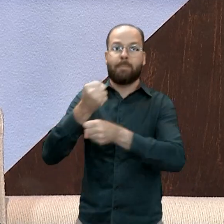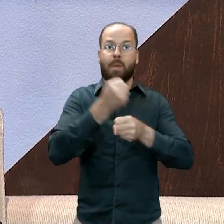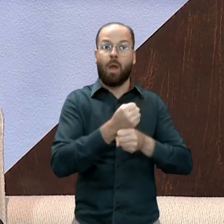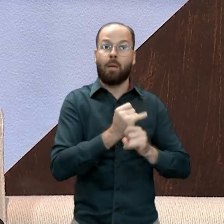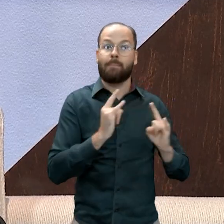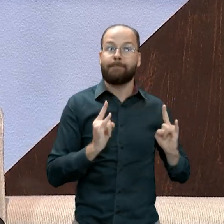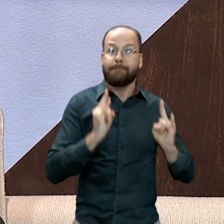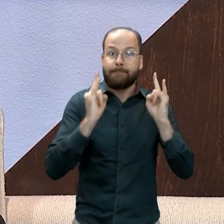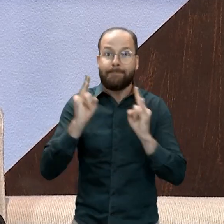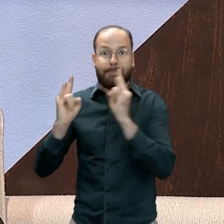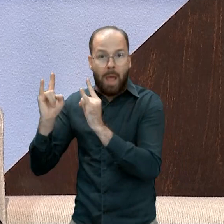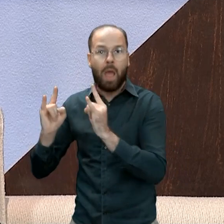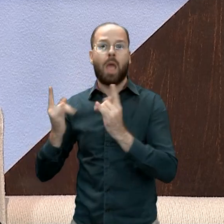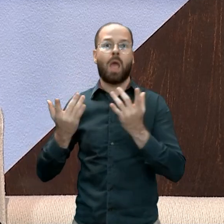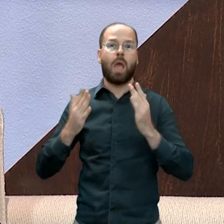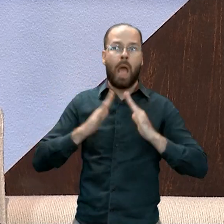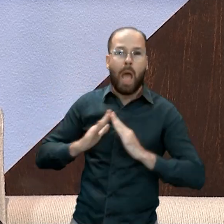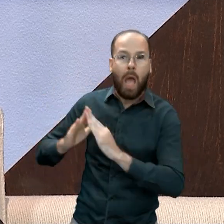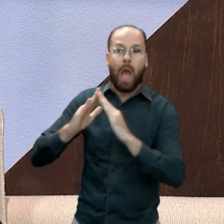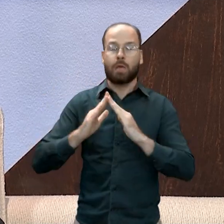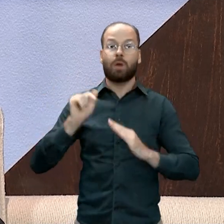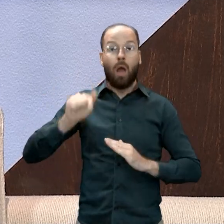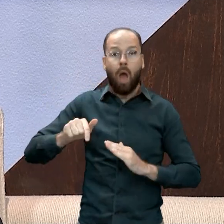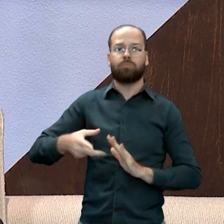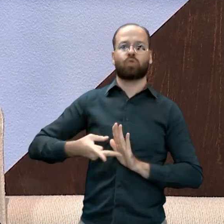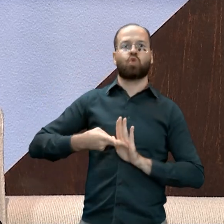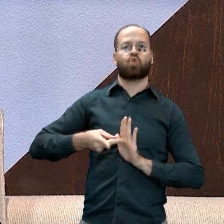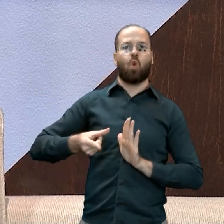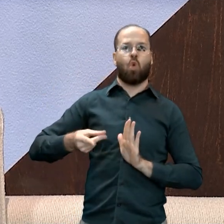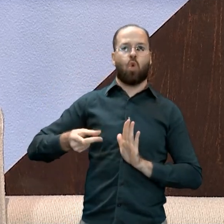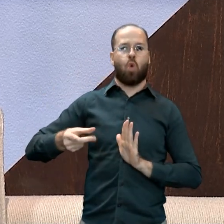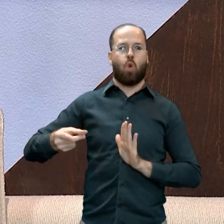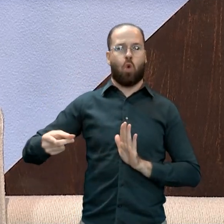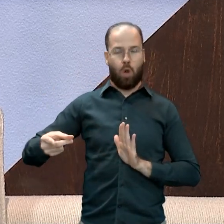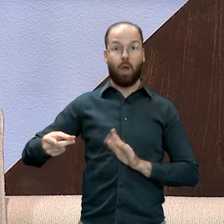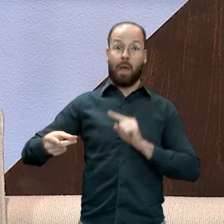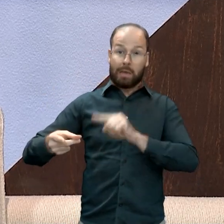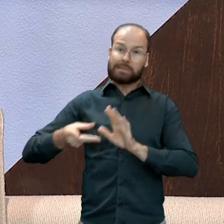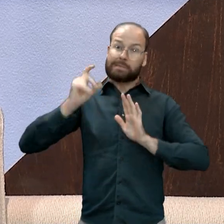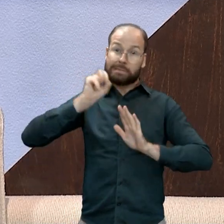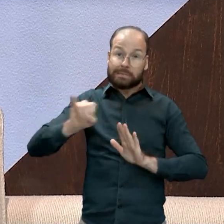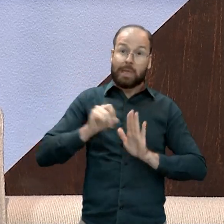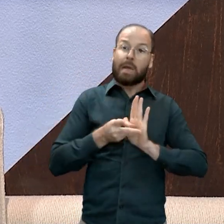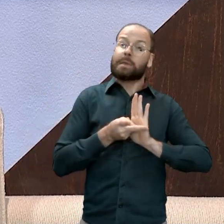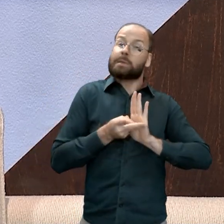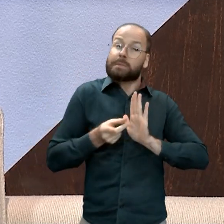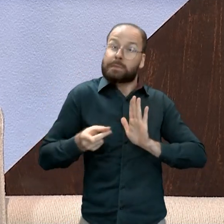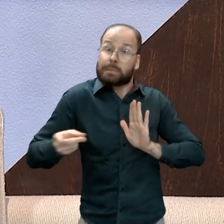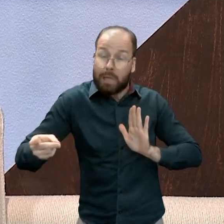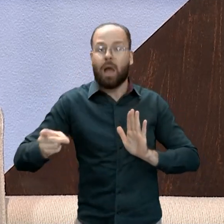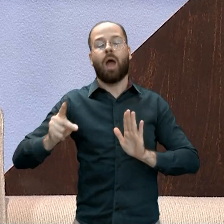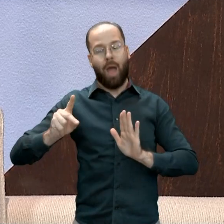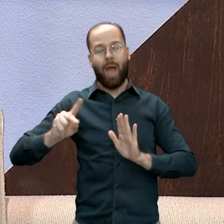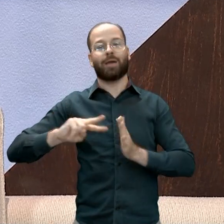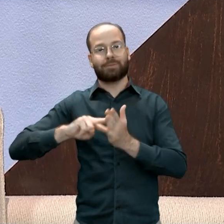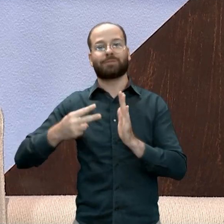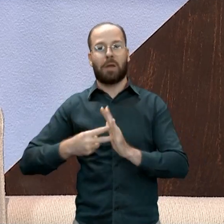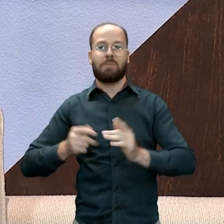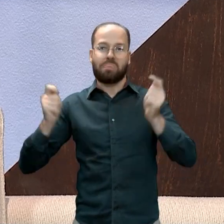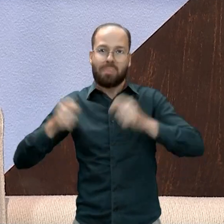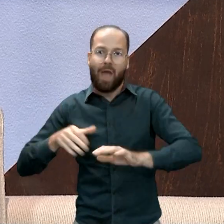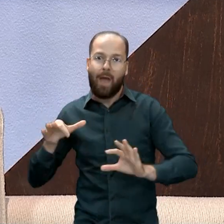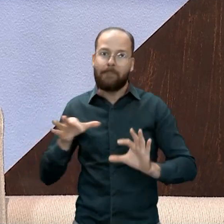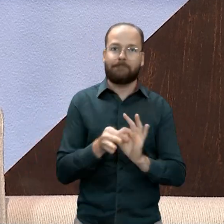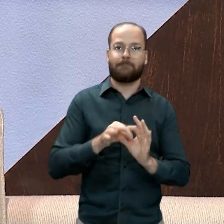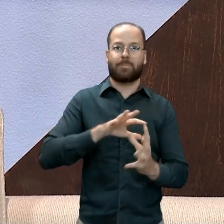duráveis, cumprindo vidas úteis. Então, esse trabalho de doutorado, cujo aluno chama-se